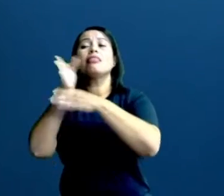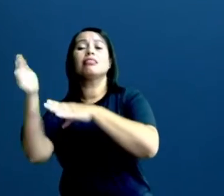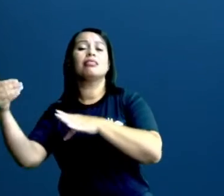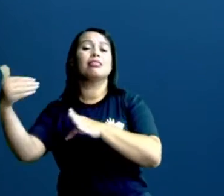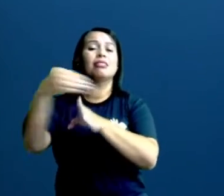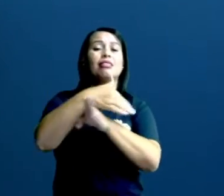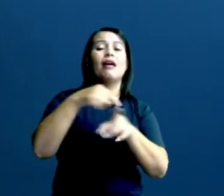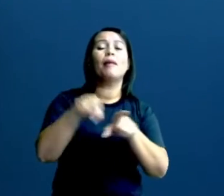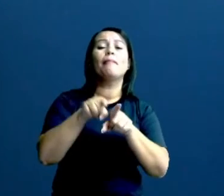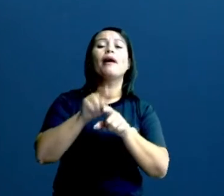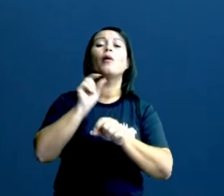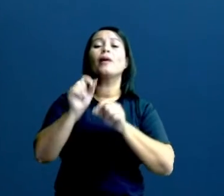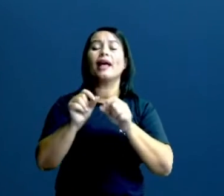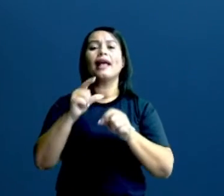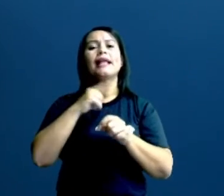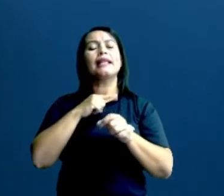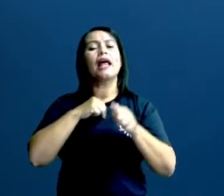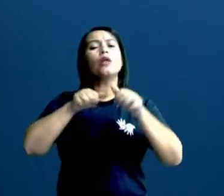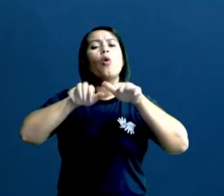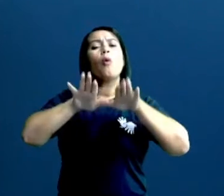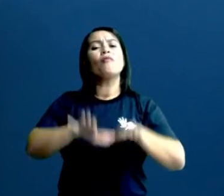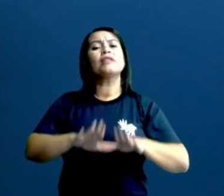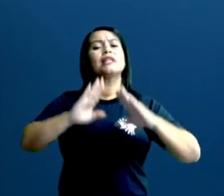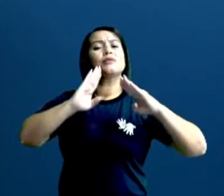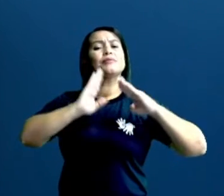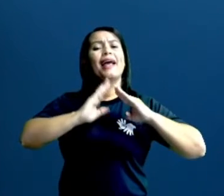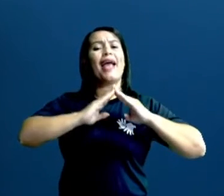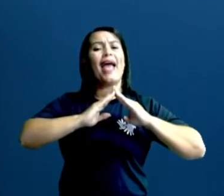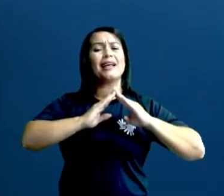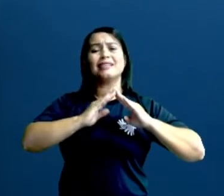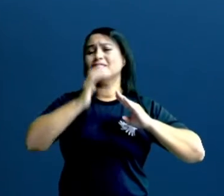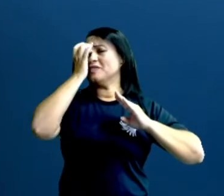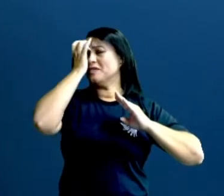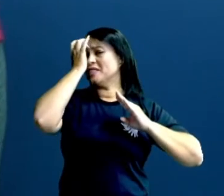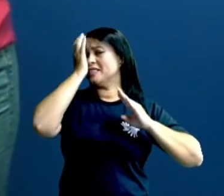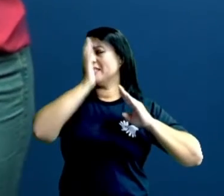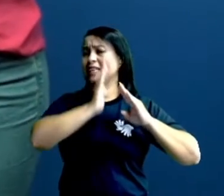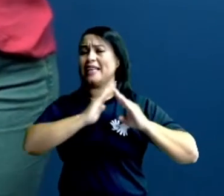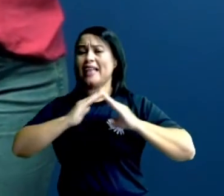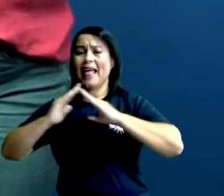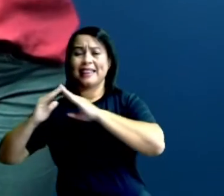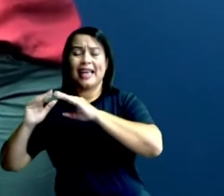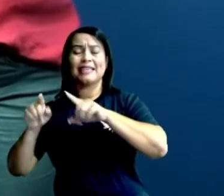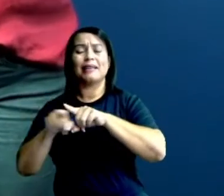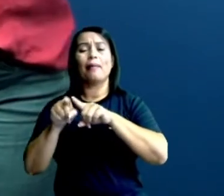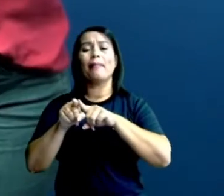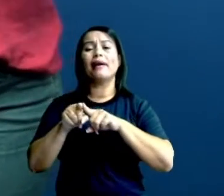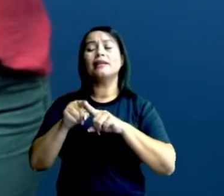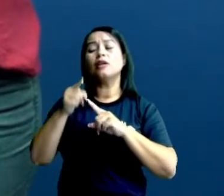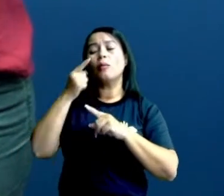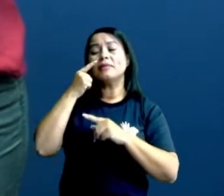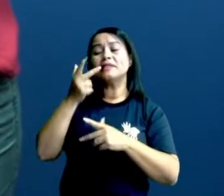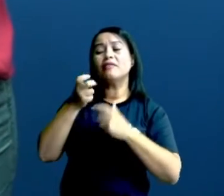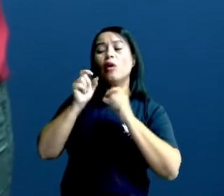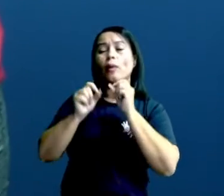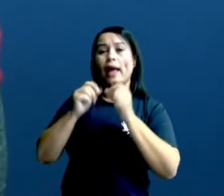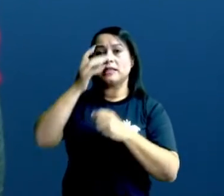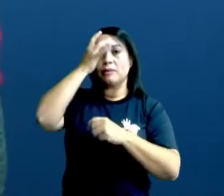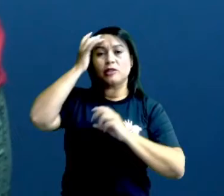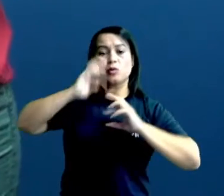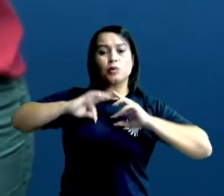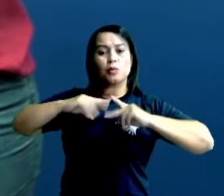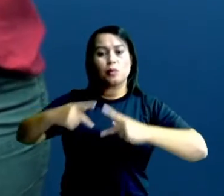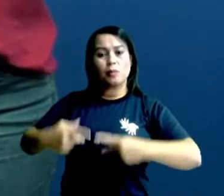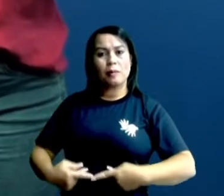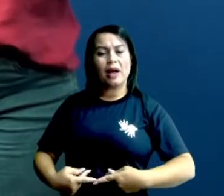a questão da fixação das moradias, né? A facilidade. Se a gente observar, a grosso modo, o ser humano